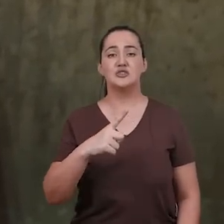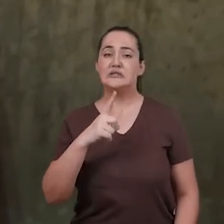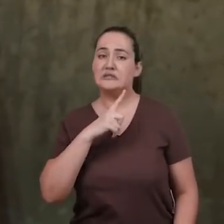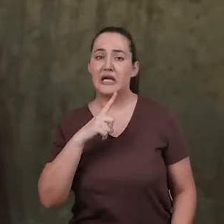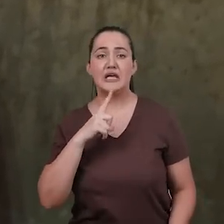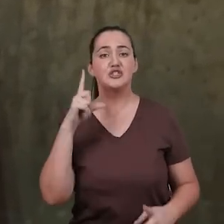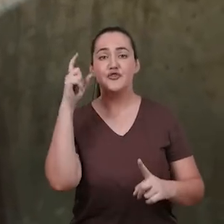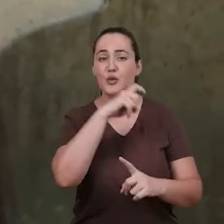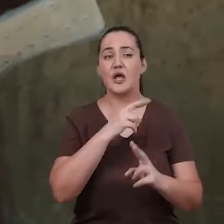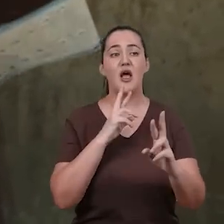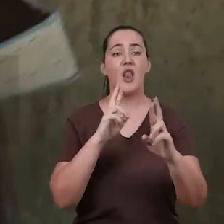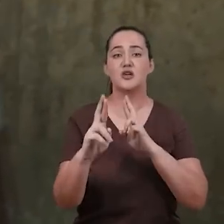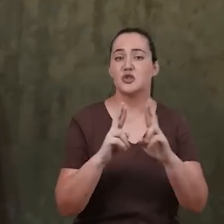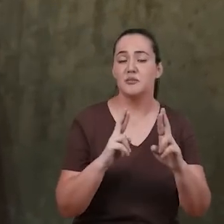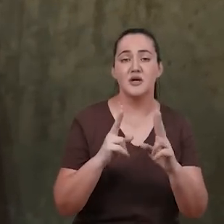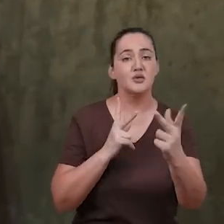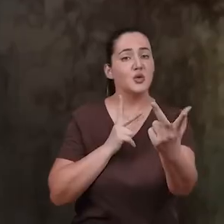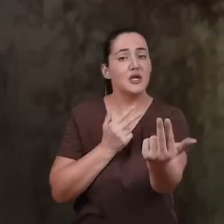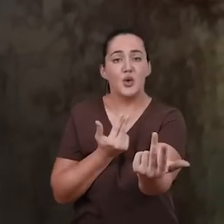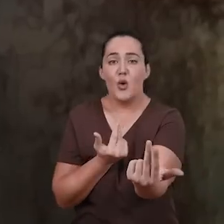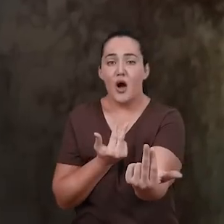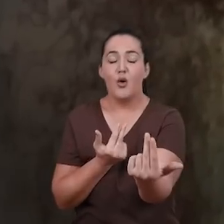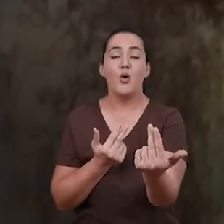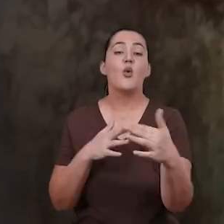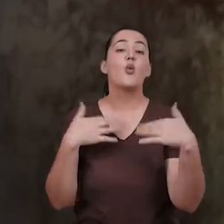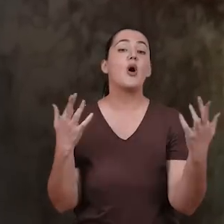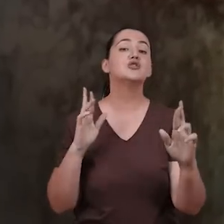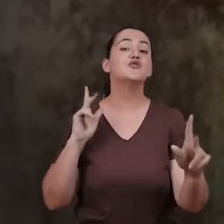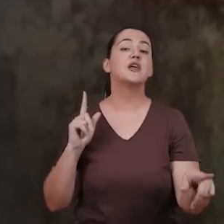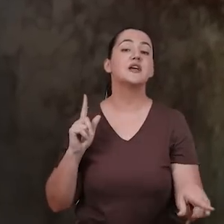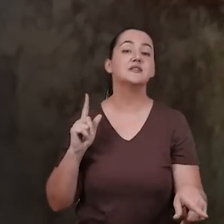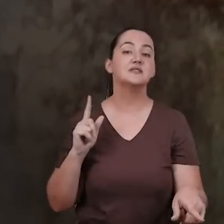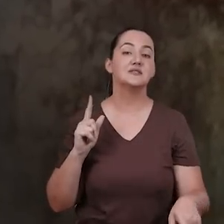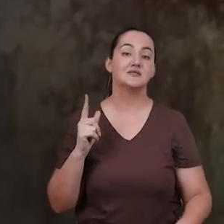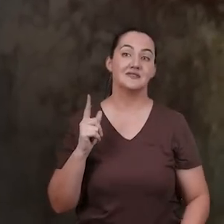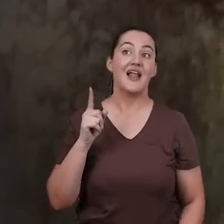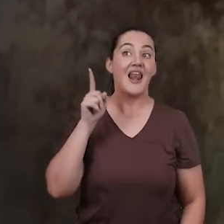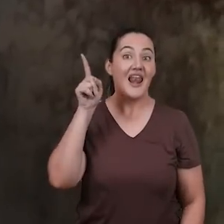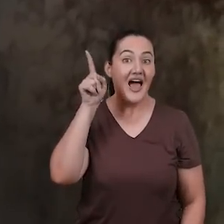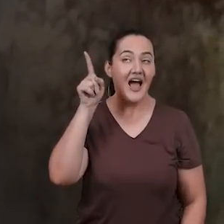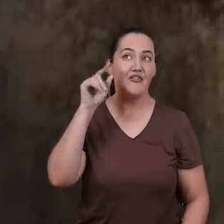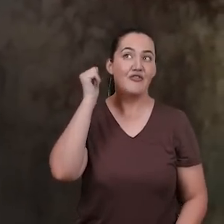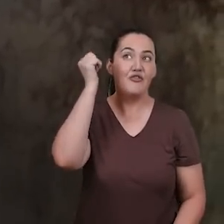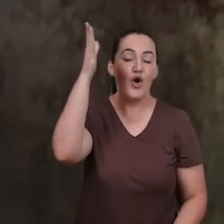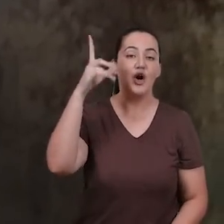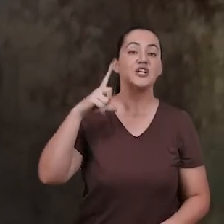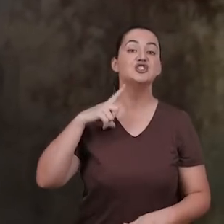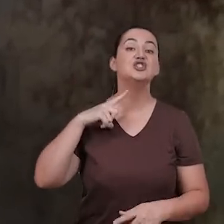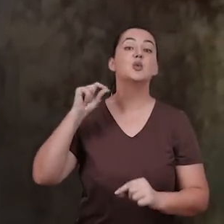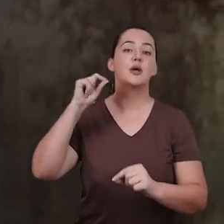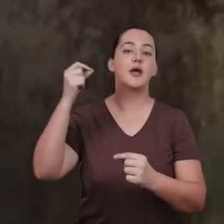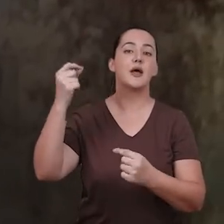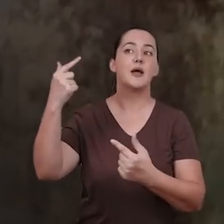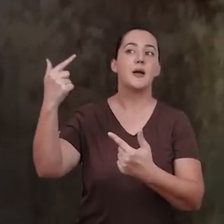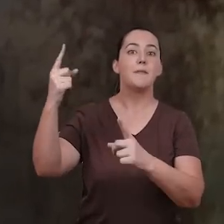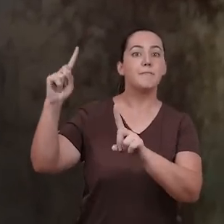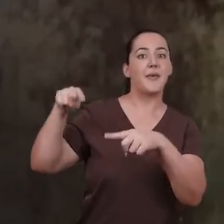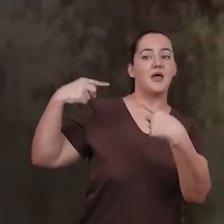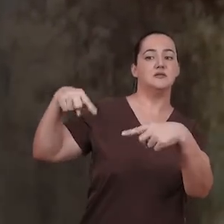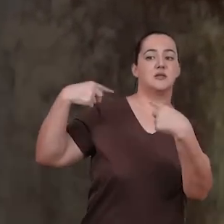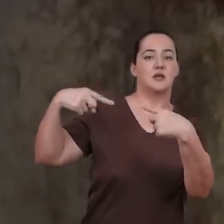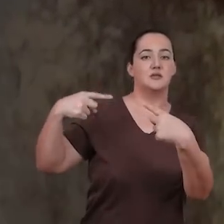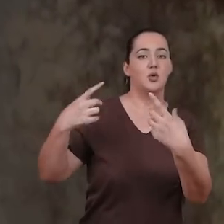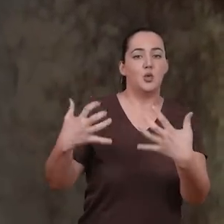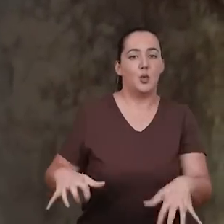dificuldades de relacionamento que nós temos. A diferença é que havia uma perseguição lá fora que não permitia que